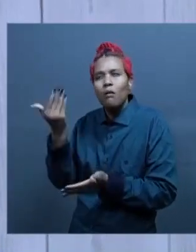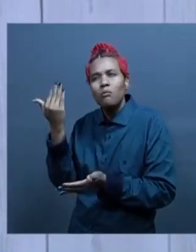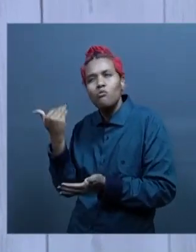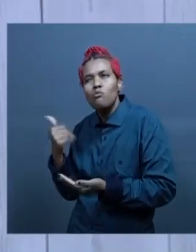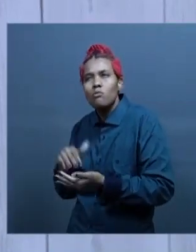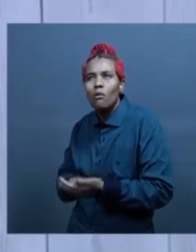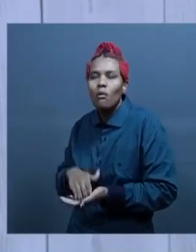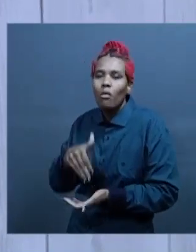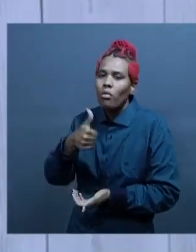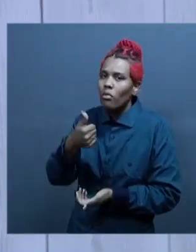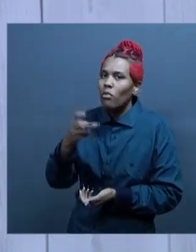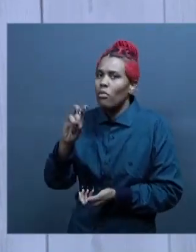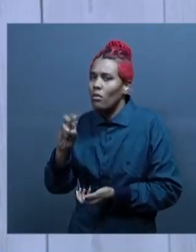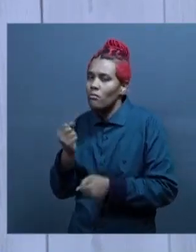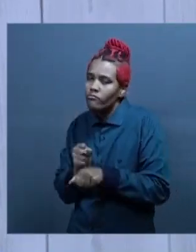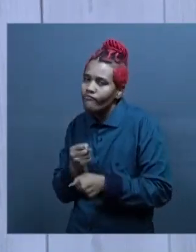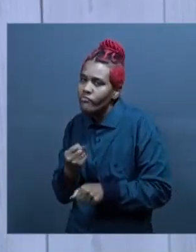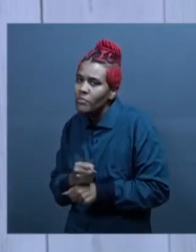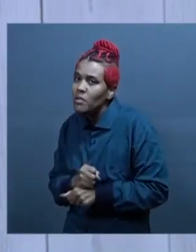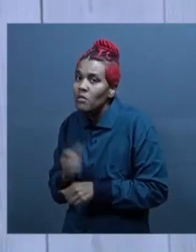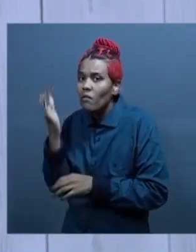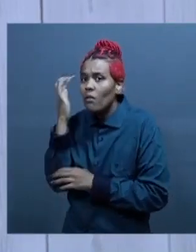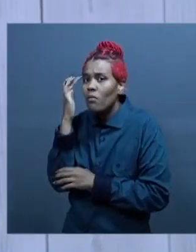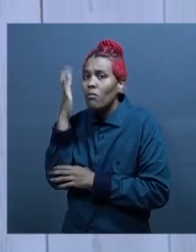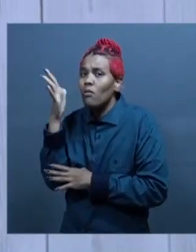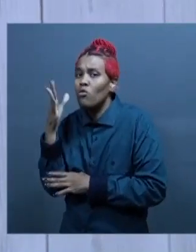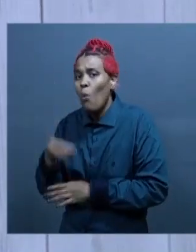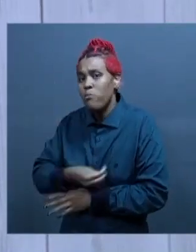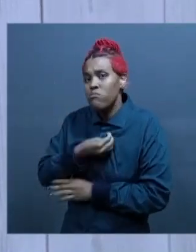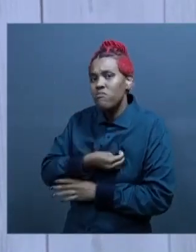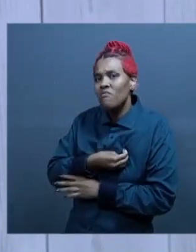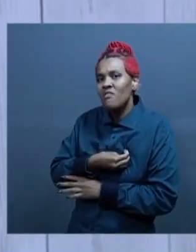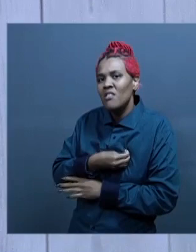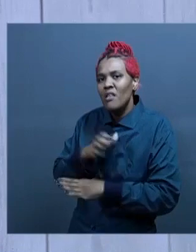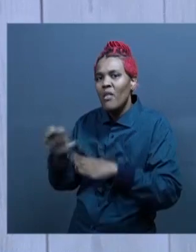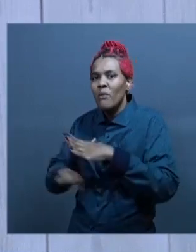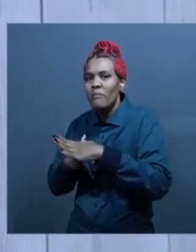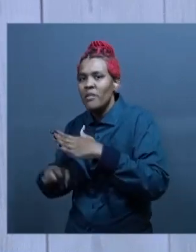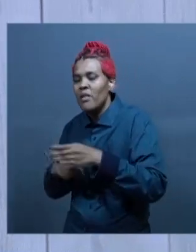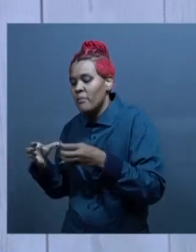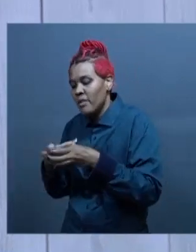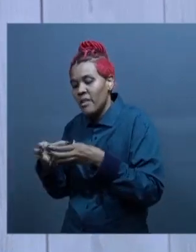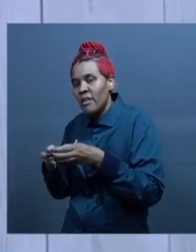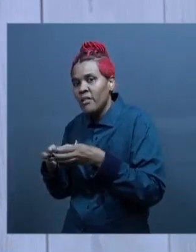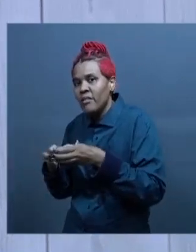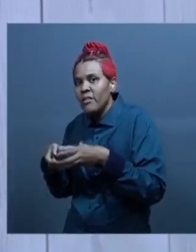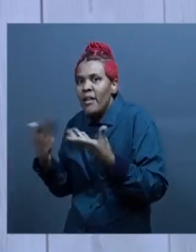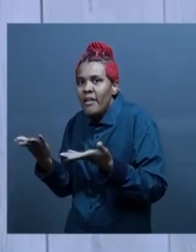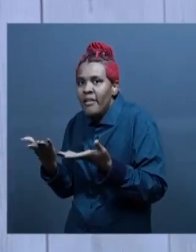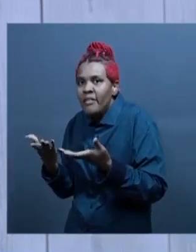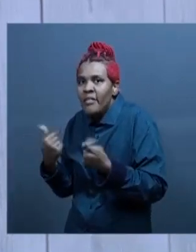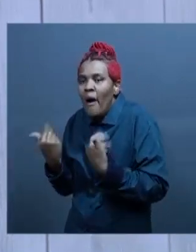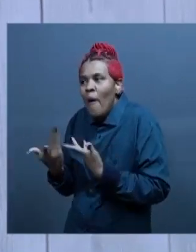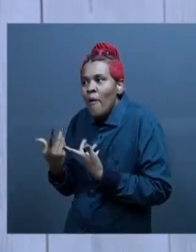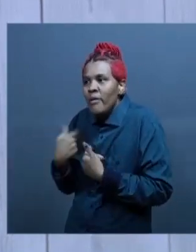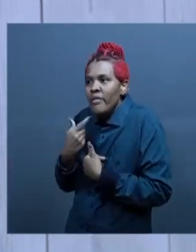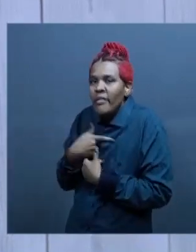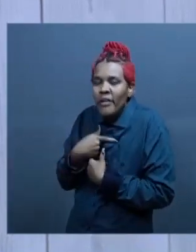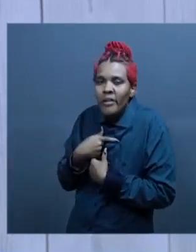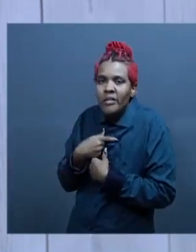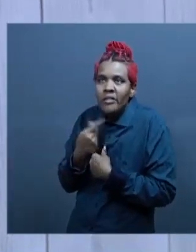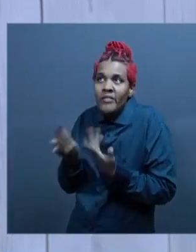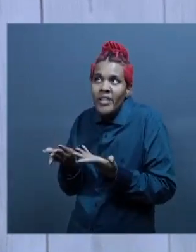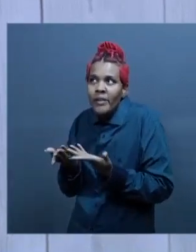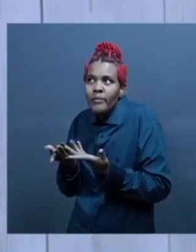assim facilitou imensamente a vida desse pequeno empresário né a gente faz apenas